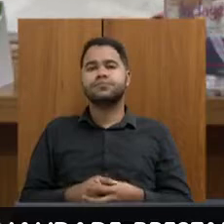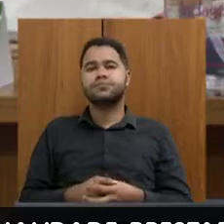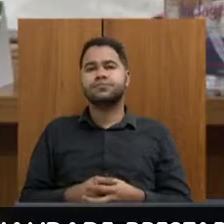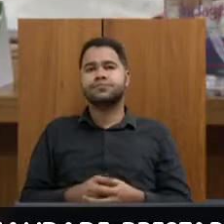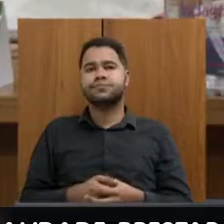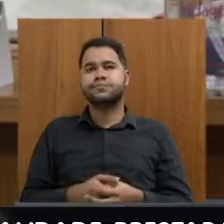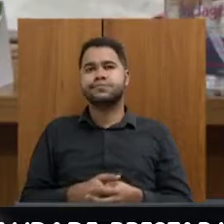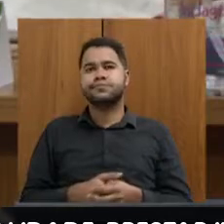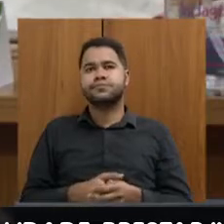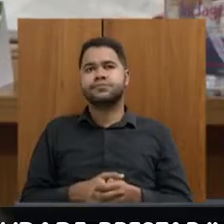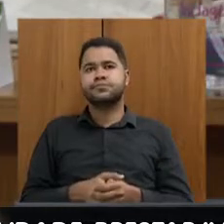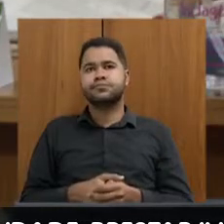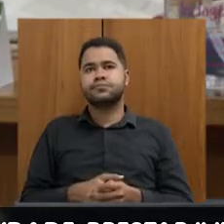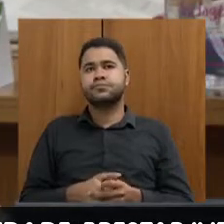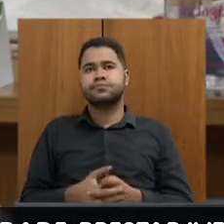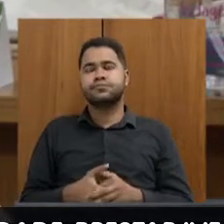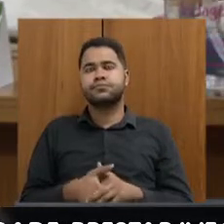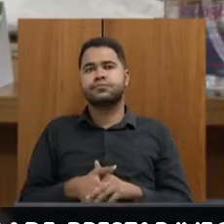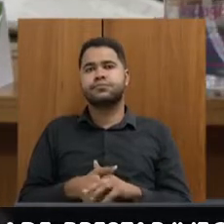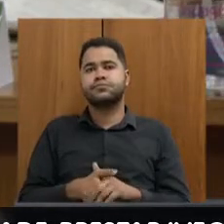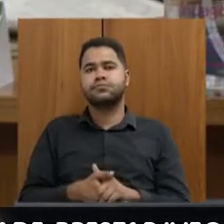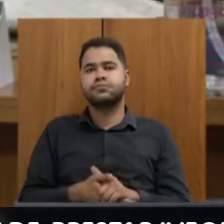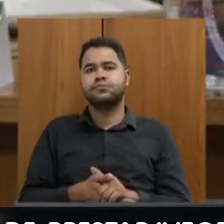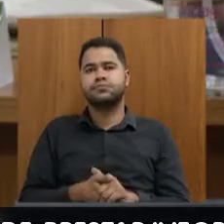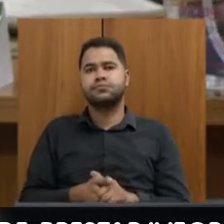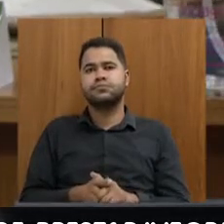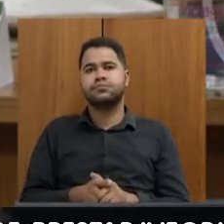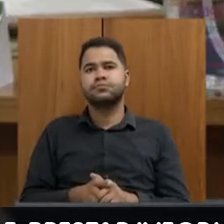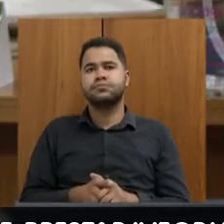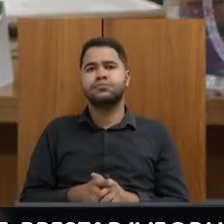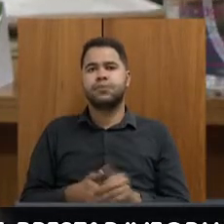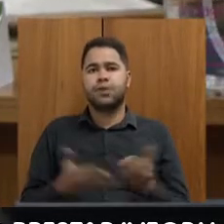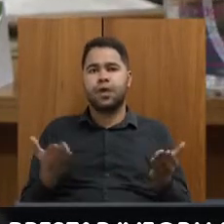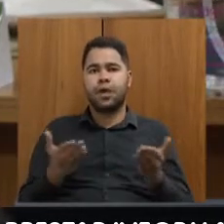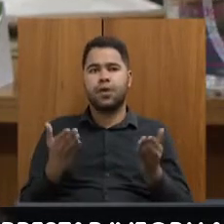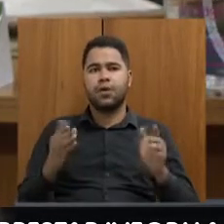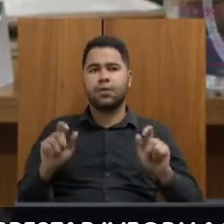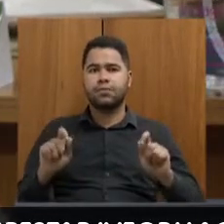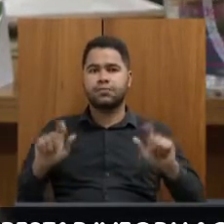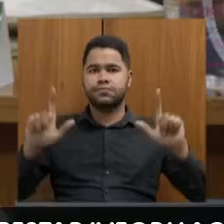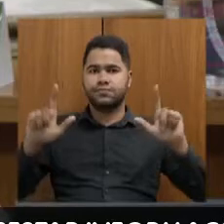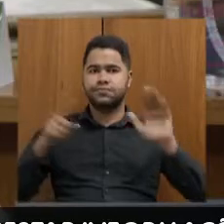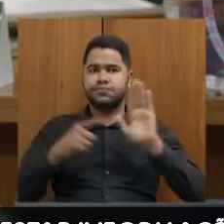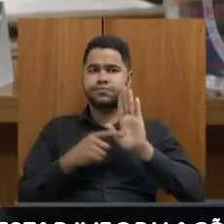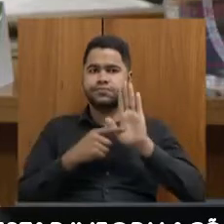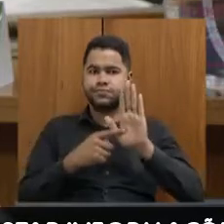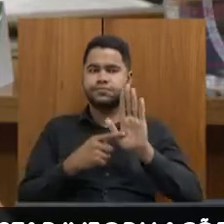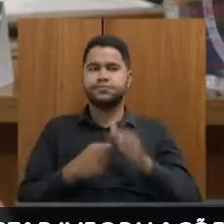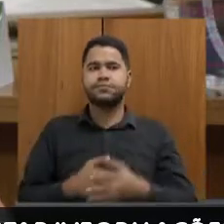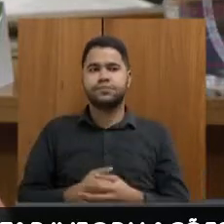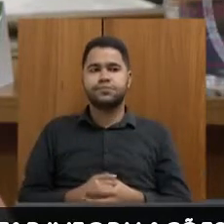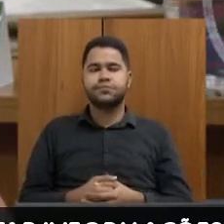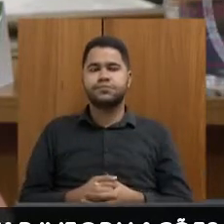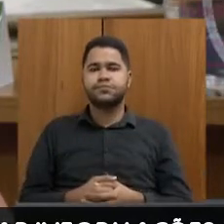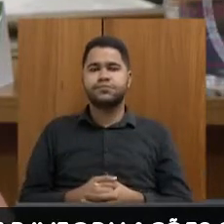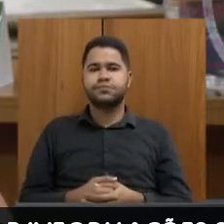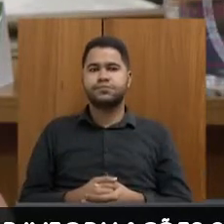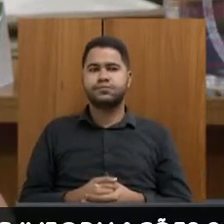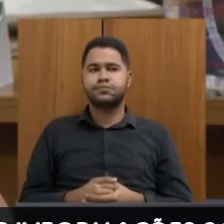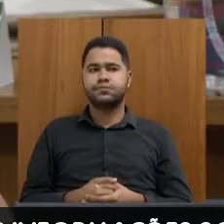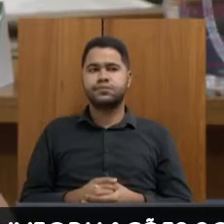eu então pediria que eu vou começar a fazer apresentação vamos lá